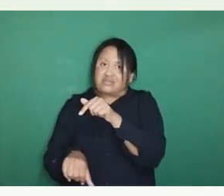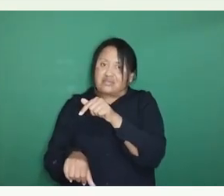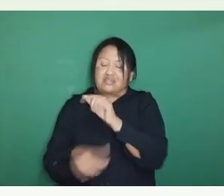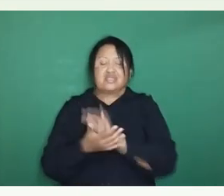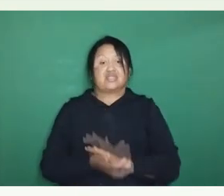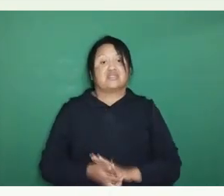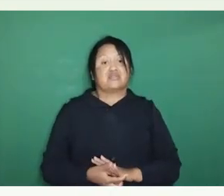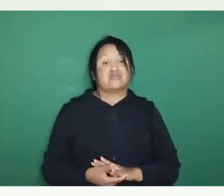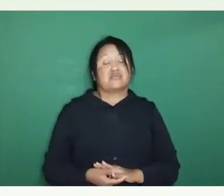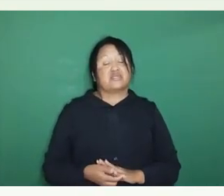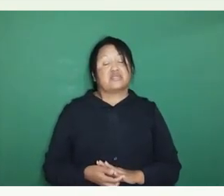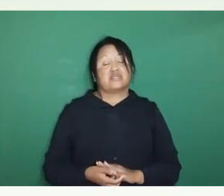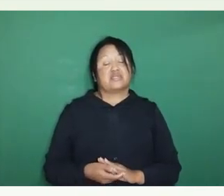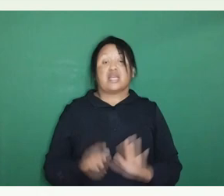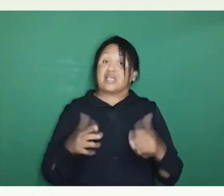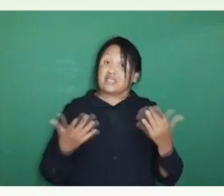acontecendo